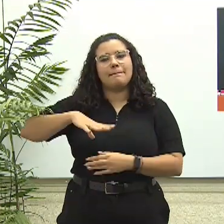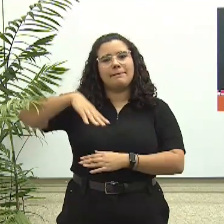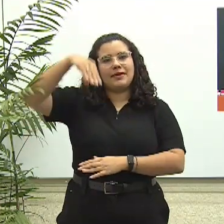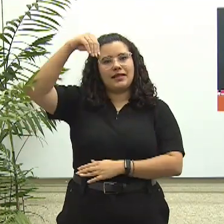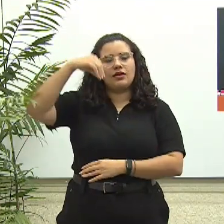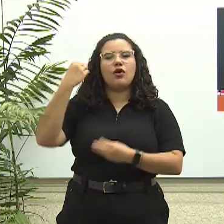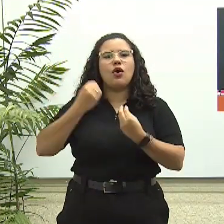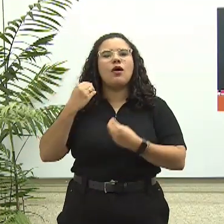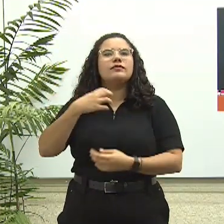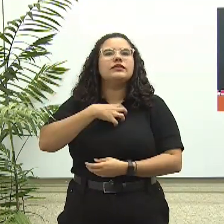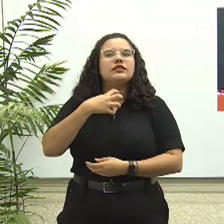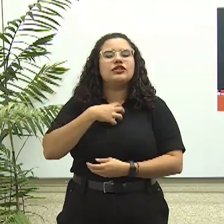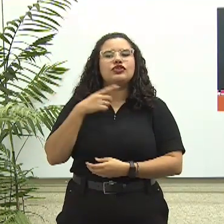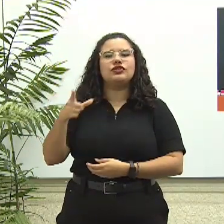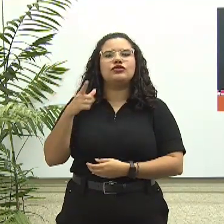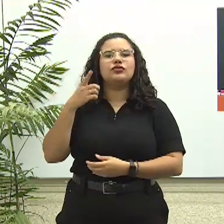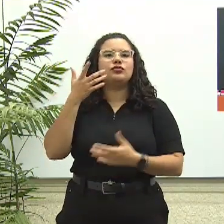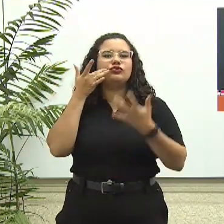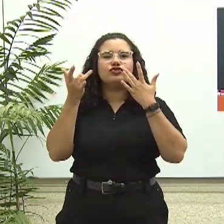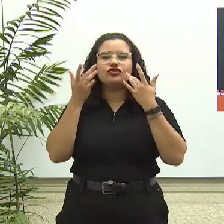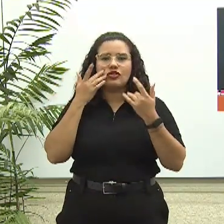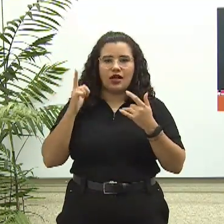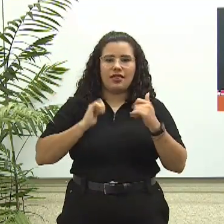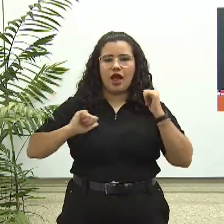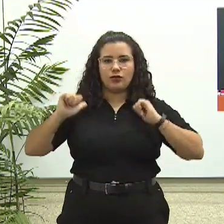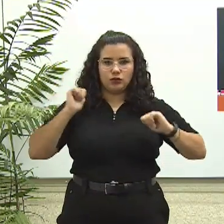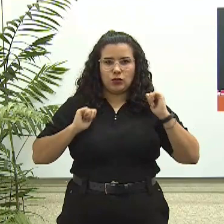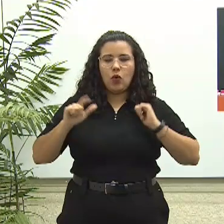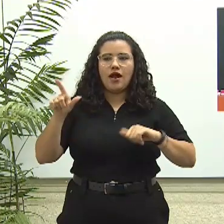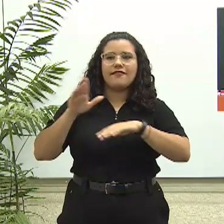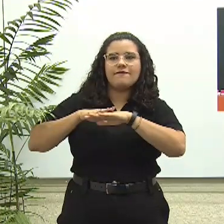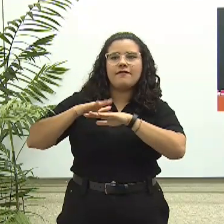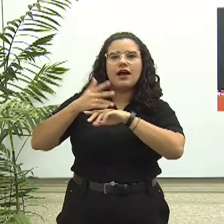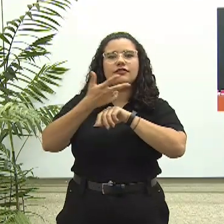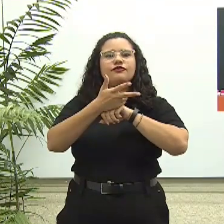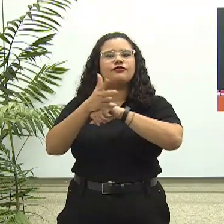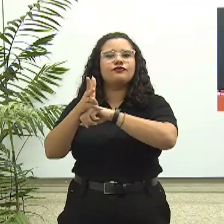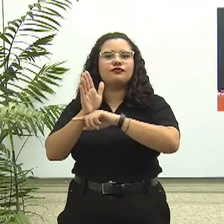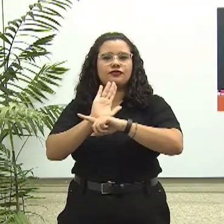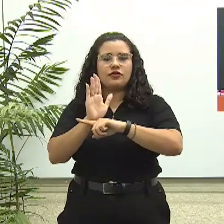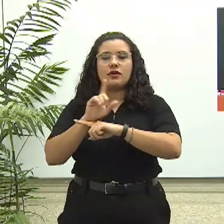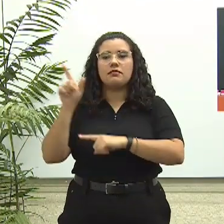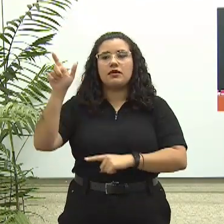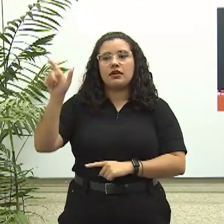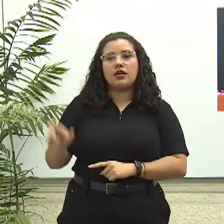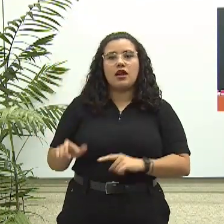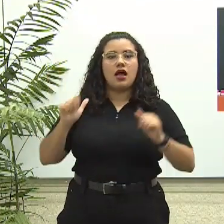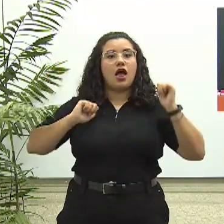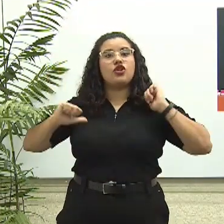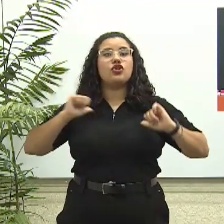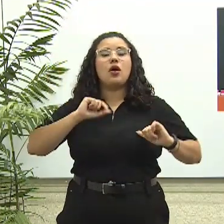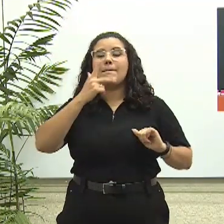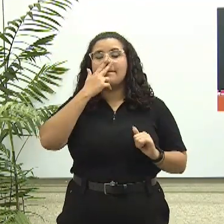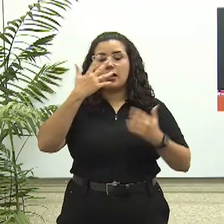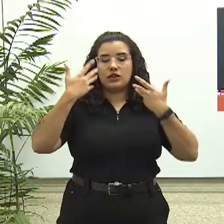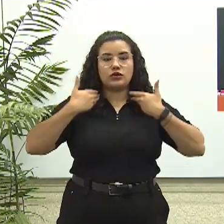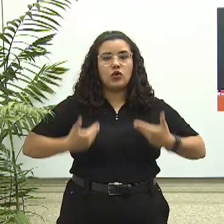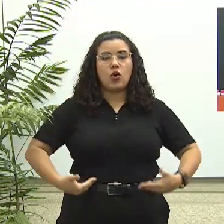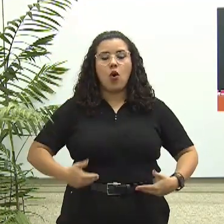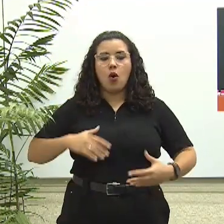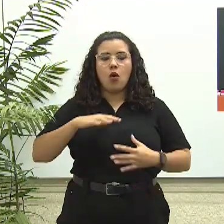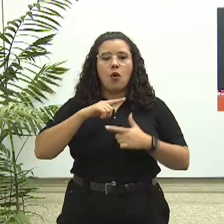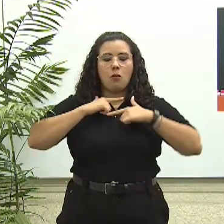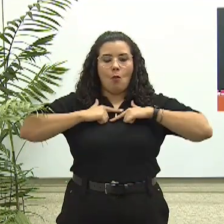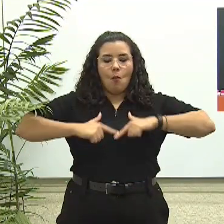do ator do teatro quando ele começa a gravar filmes no cinema o ator ele sente o corpo esvaziado ele tá dissociado